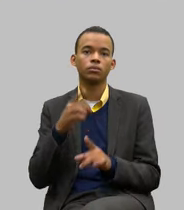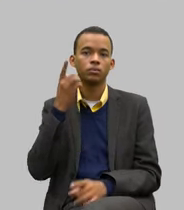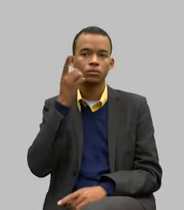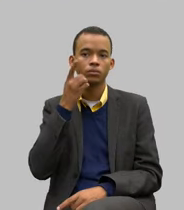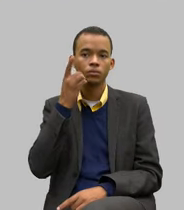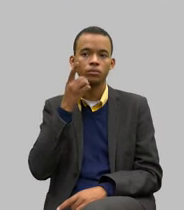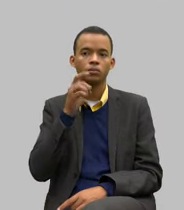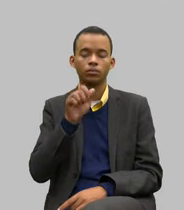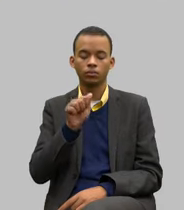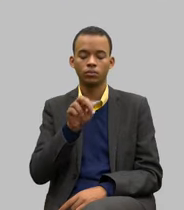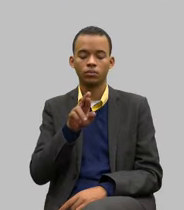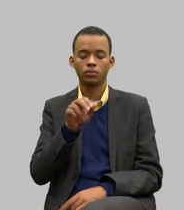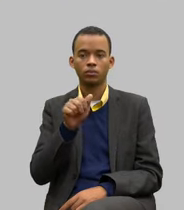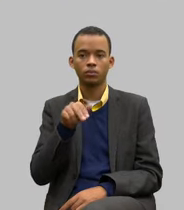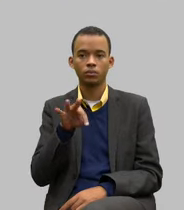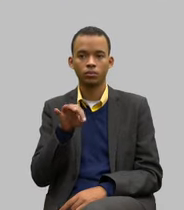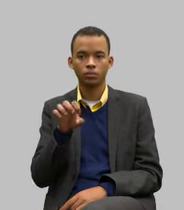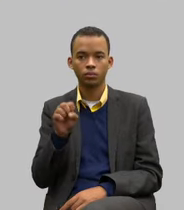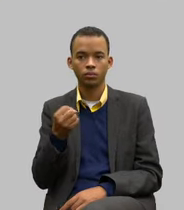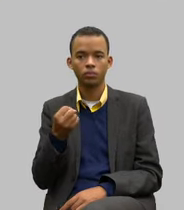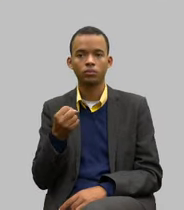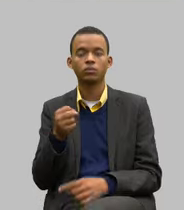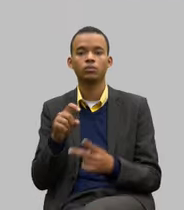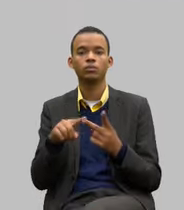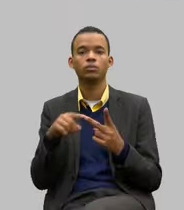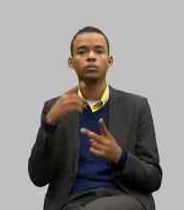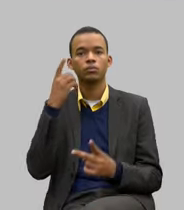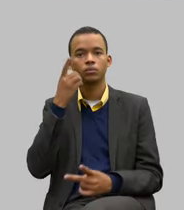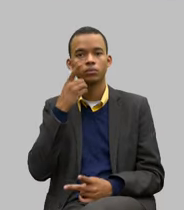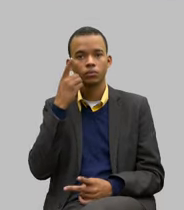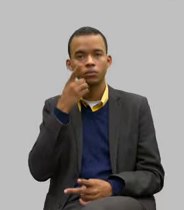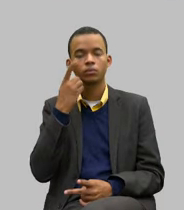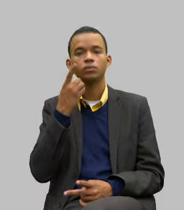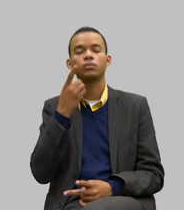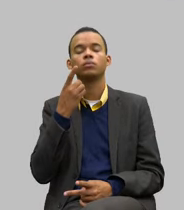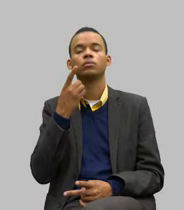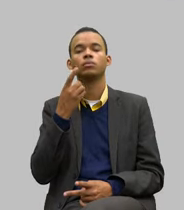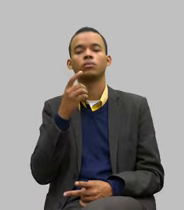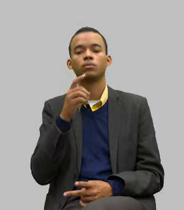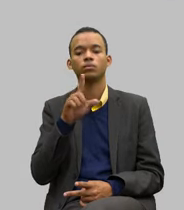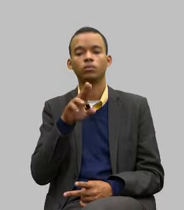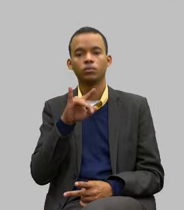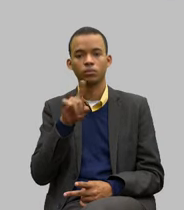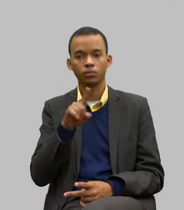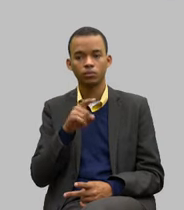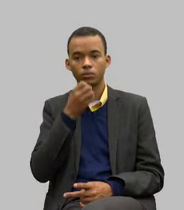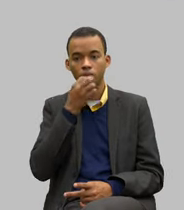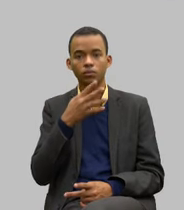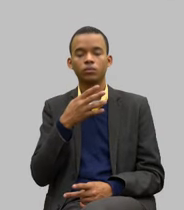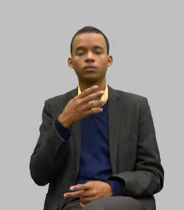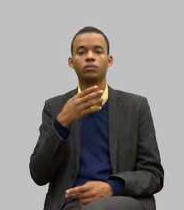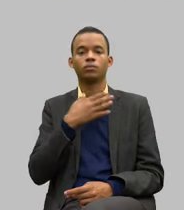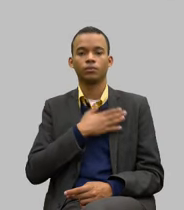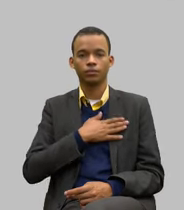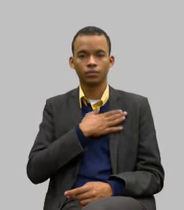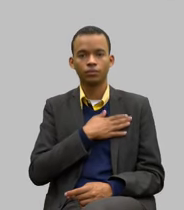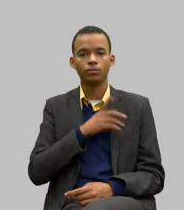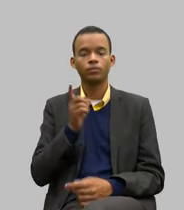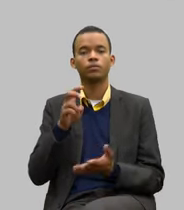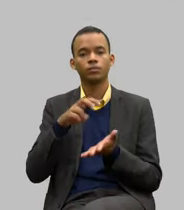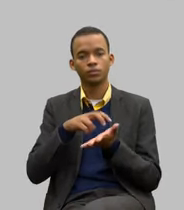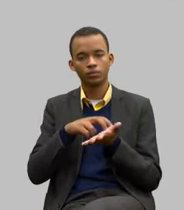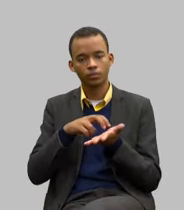querido amigo também Deputado luí é um privilégio est aqui com vocês nessa manhã e dentro dessa desse tempo de exposição